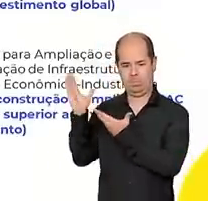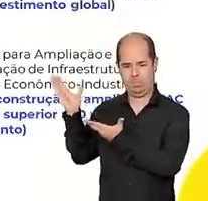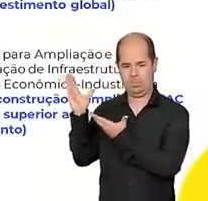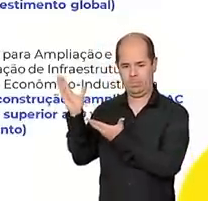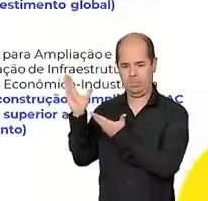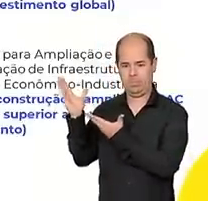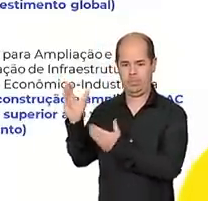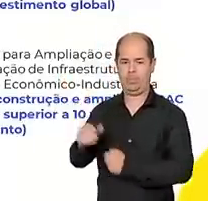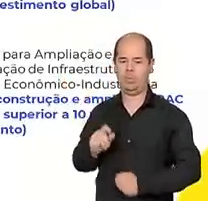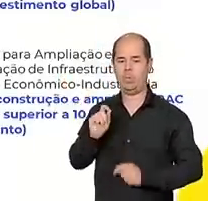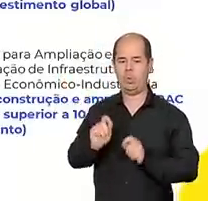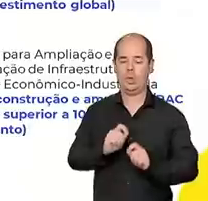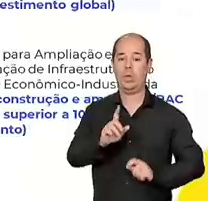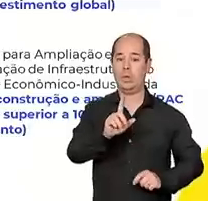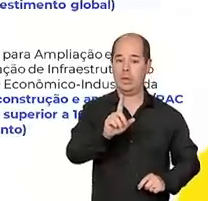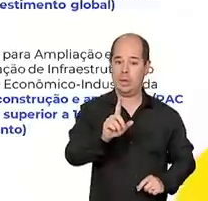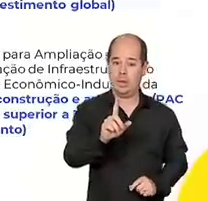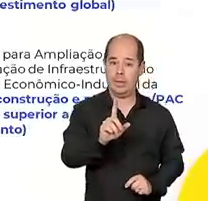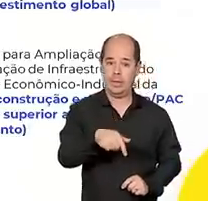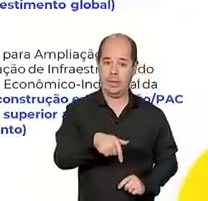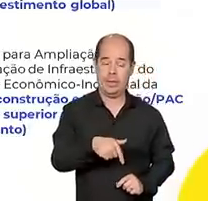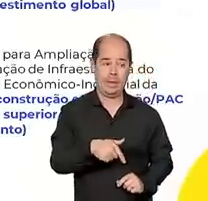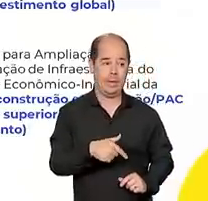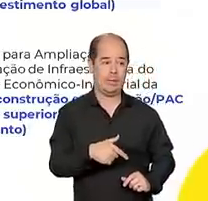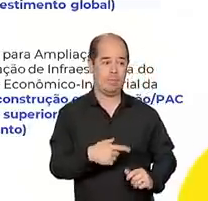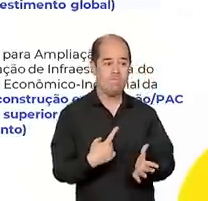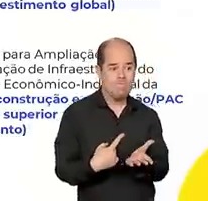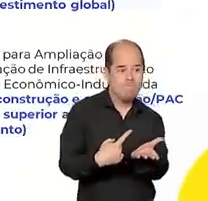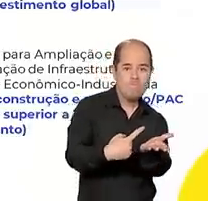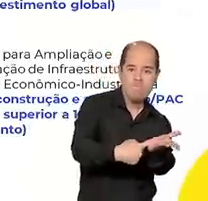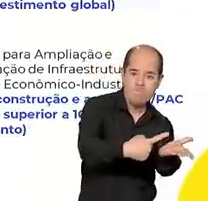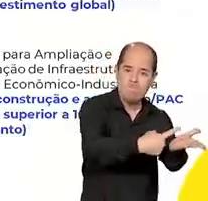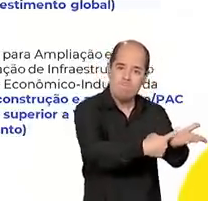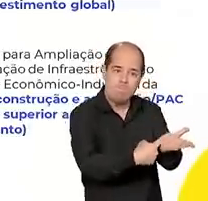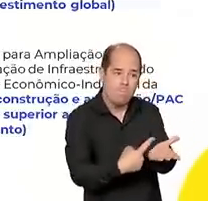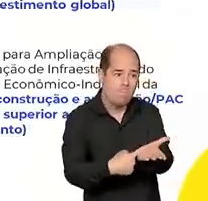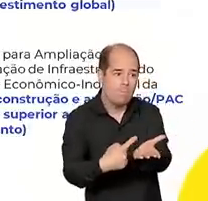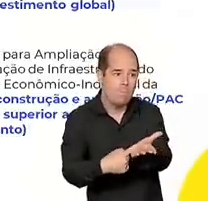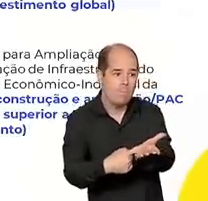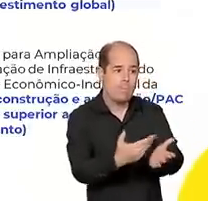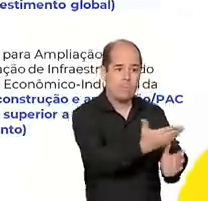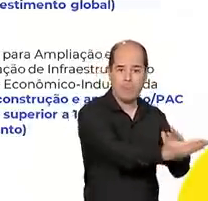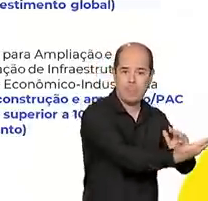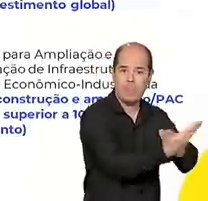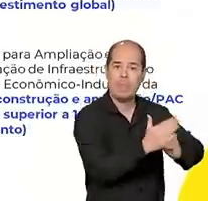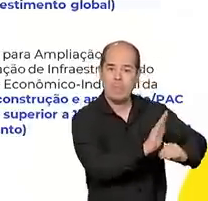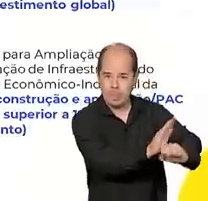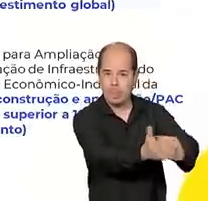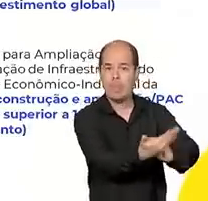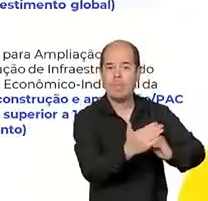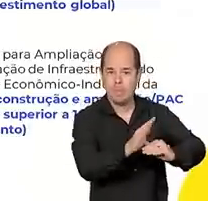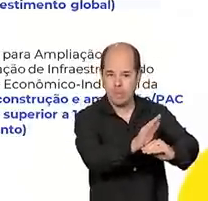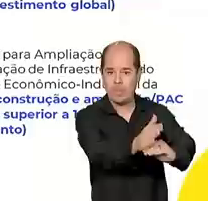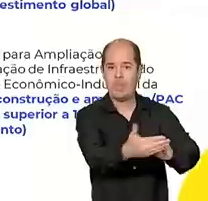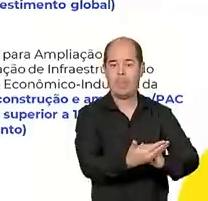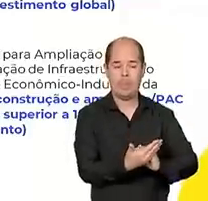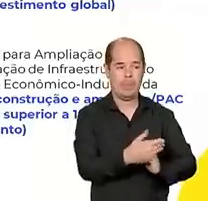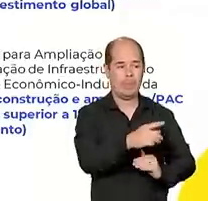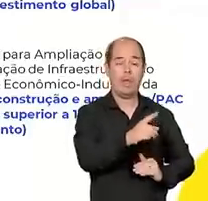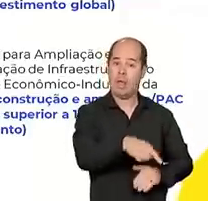uma reconstrução, esse programa havia sido destruído, presidente Lula, nós estamos